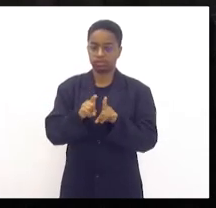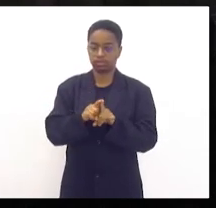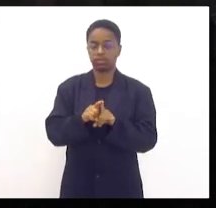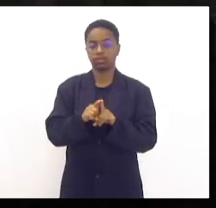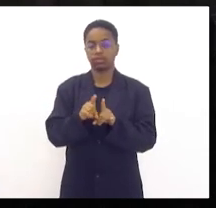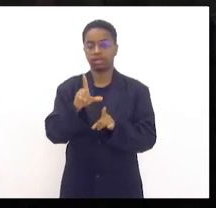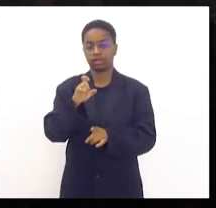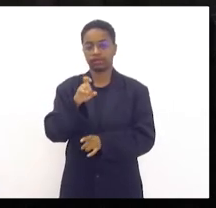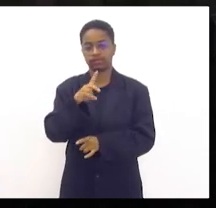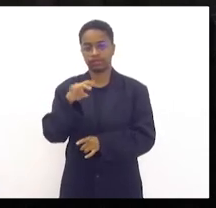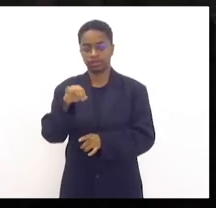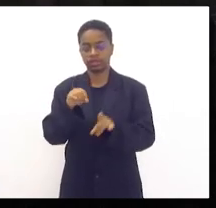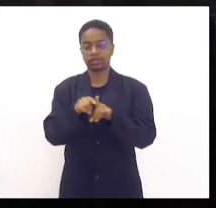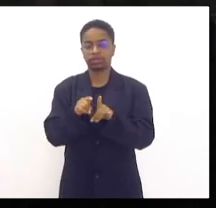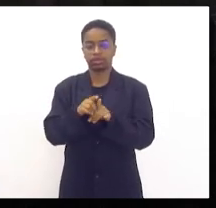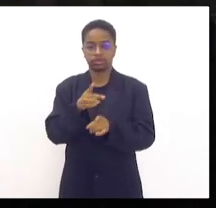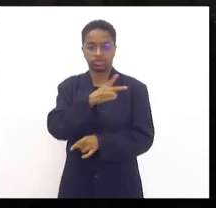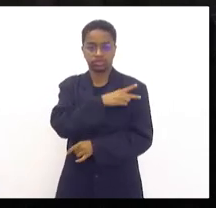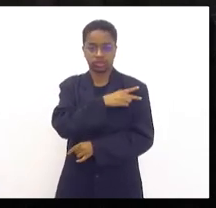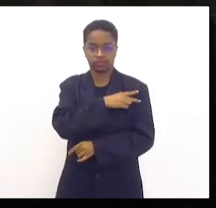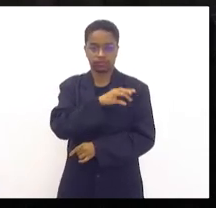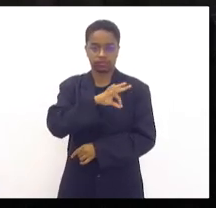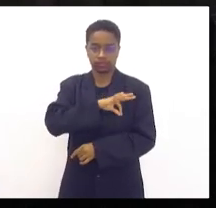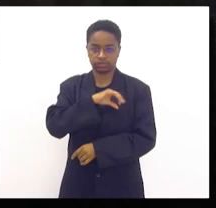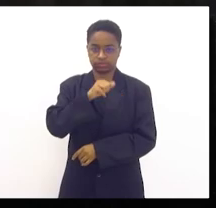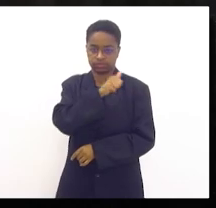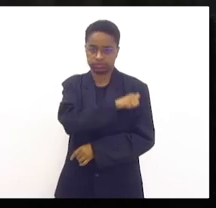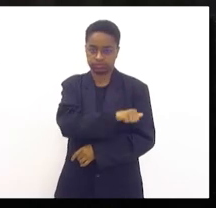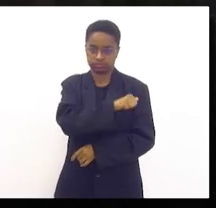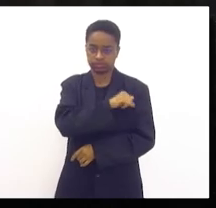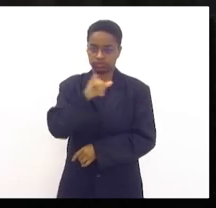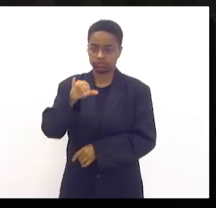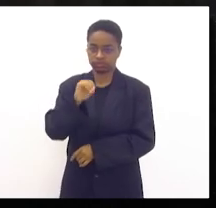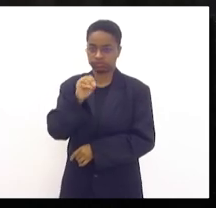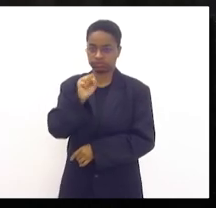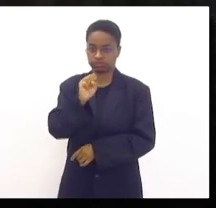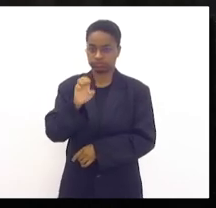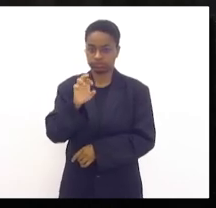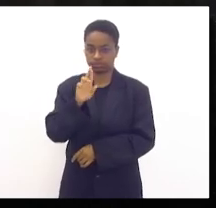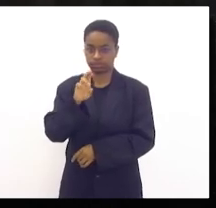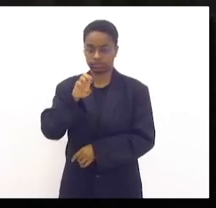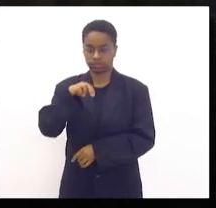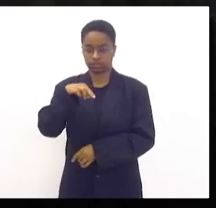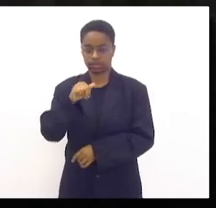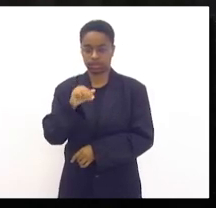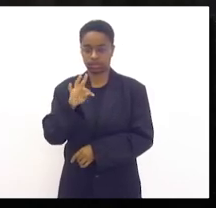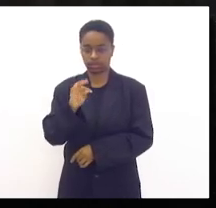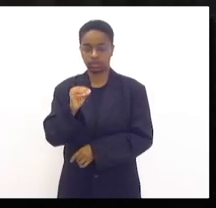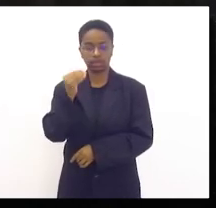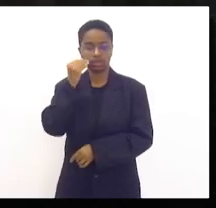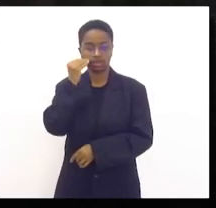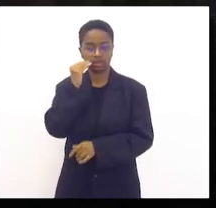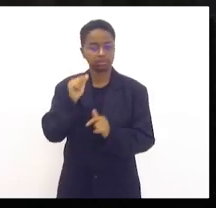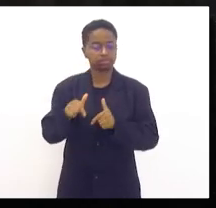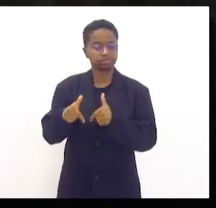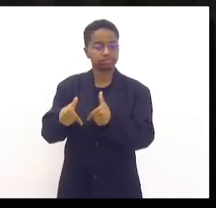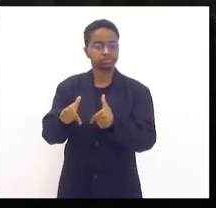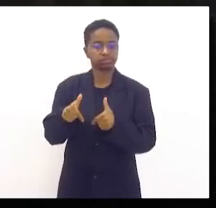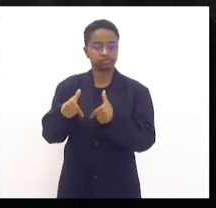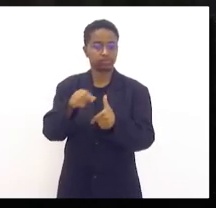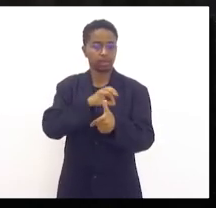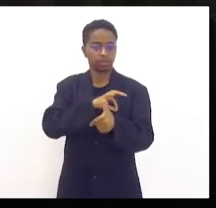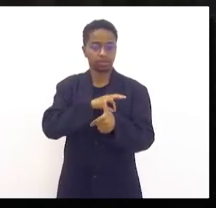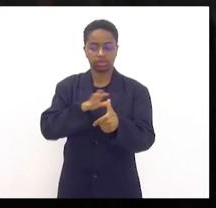Polícia Civil do Estado do Rio de Janeiro, José Renato Torres, que pudesse intensificar, presidente, as operações naquela